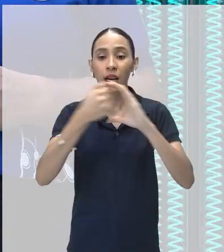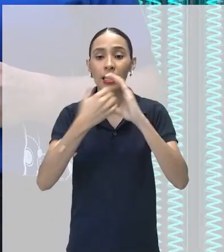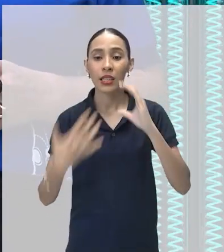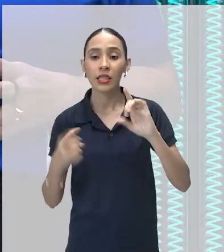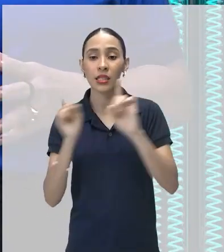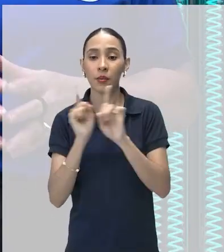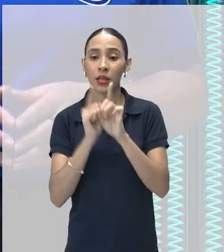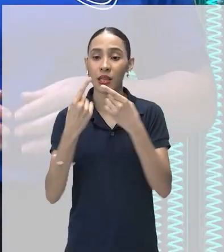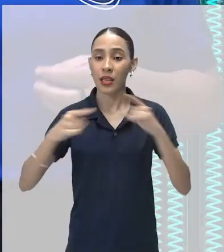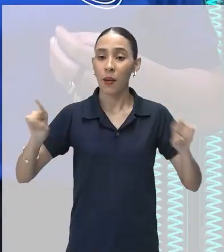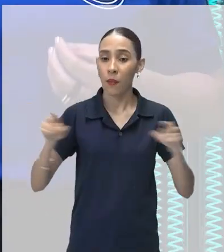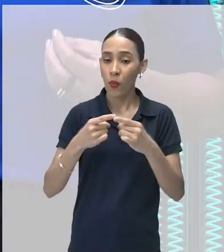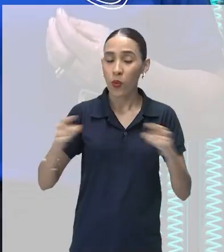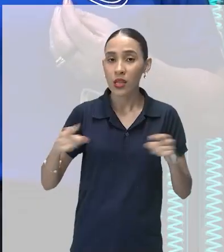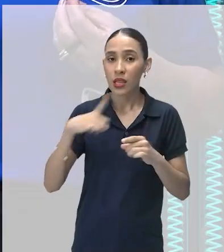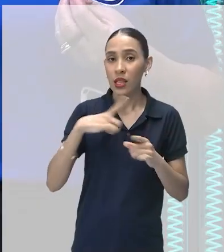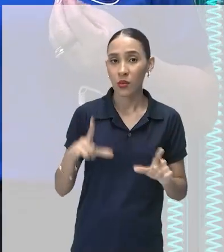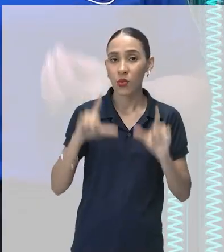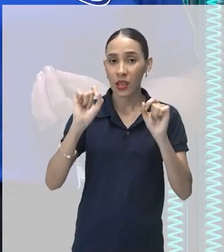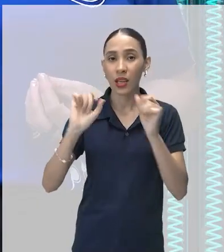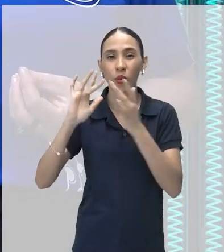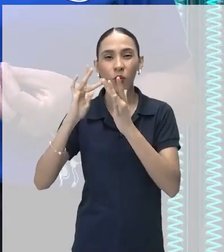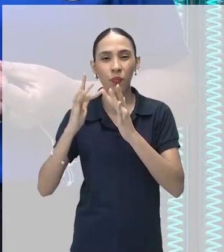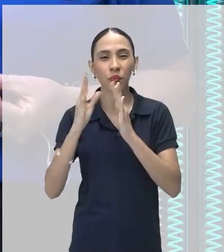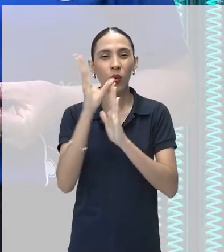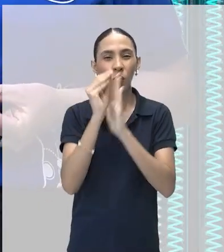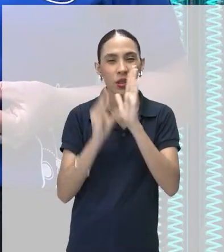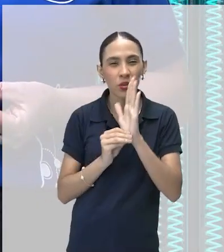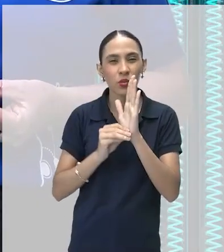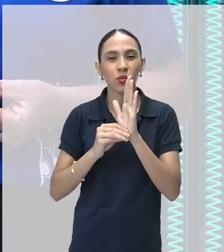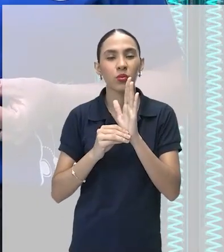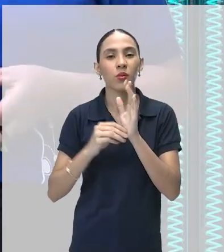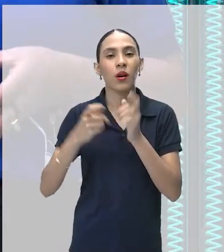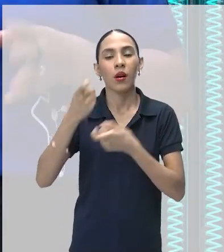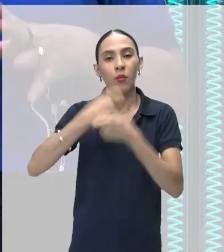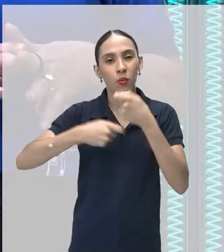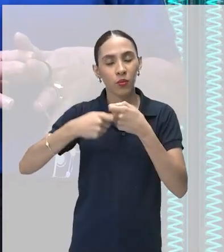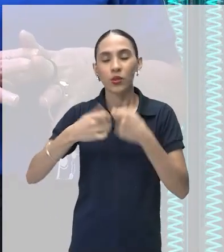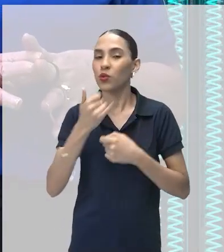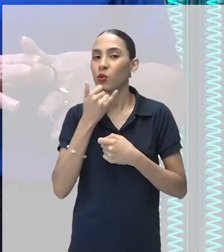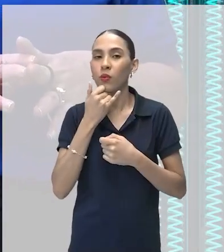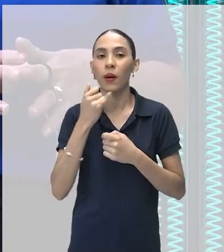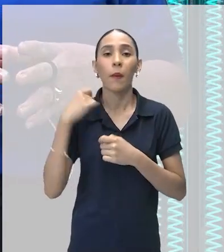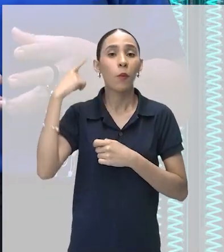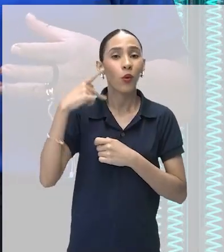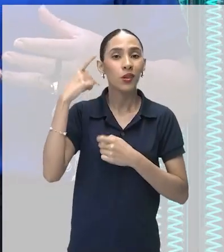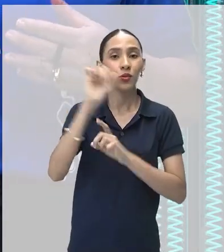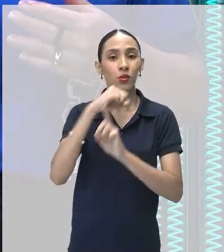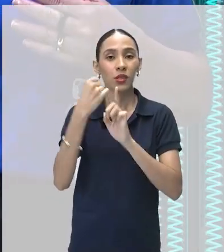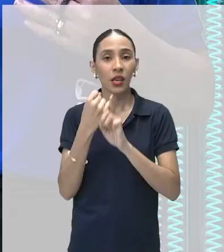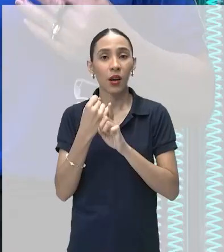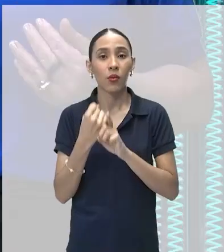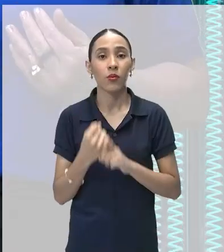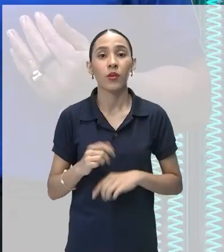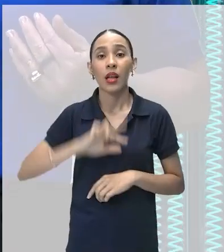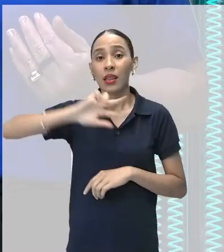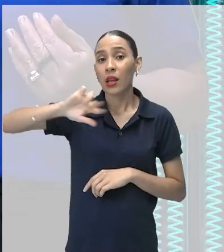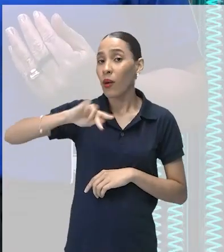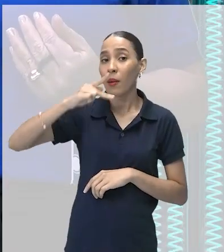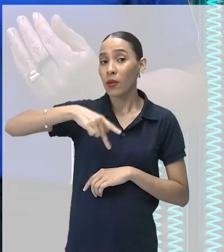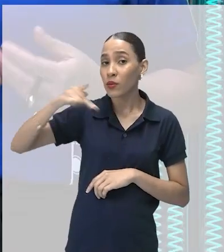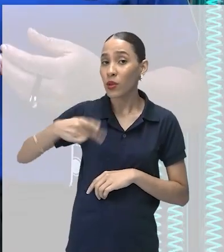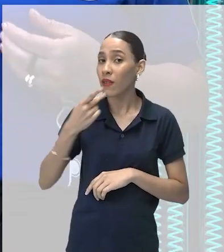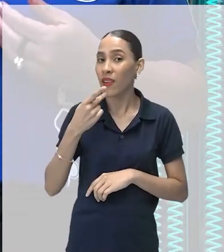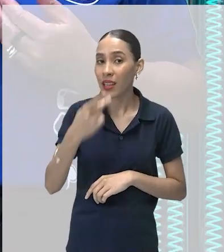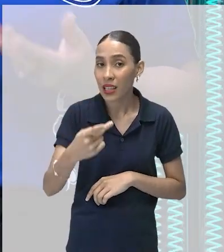característica da música de protesto tem o quê? Um conteúdo político e social. E eu quero colocar para vocês que não é a professora Lúcia que